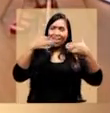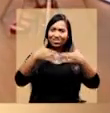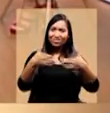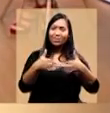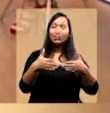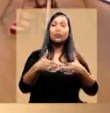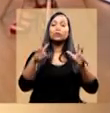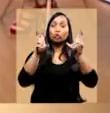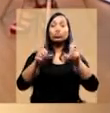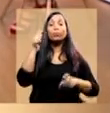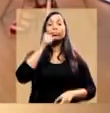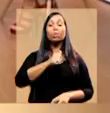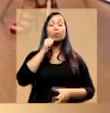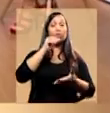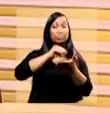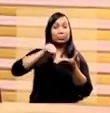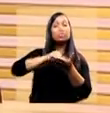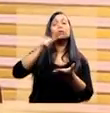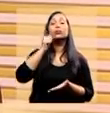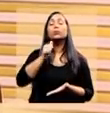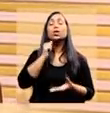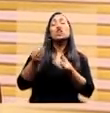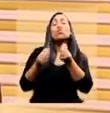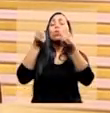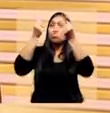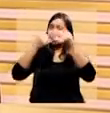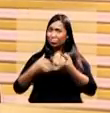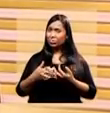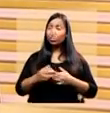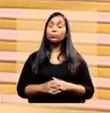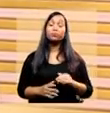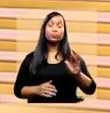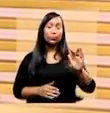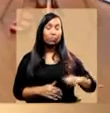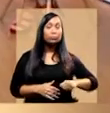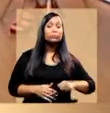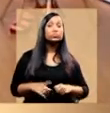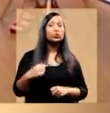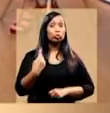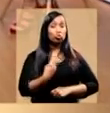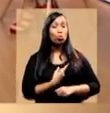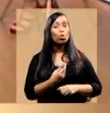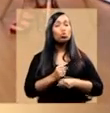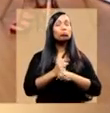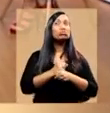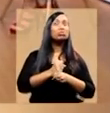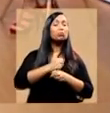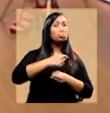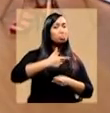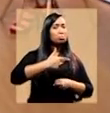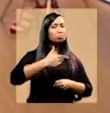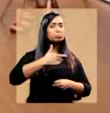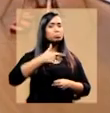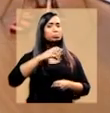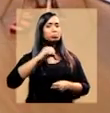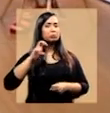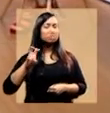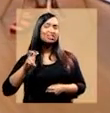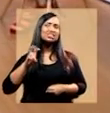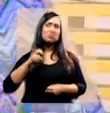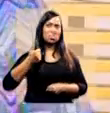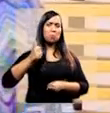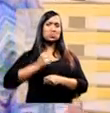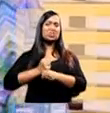é referência na questão da mulher, de uma Secretaria da Mulher. Explica para a gente essa questão. Bem, acho que nós começamos em 2005, há 11